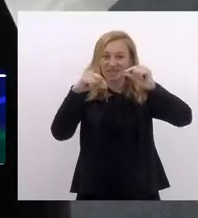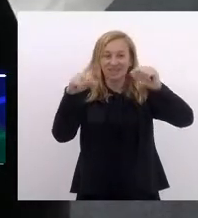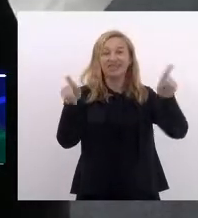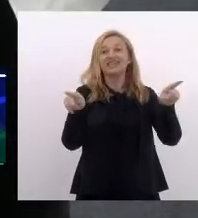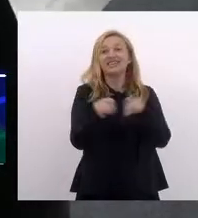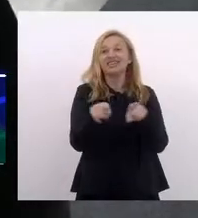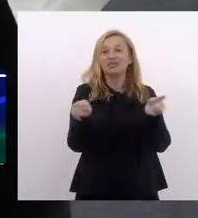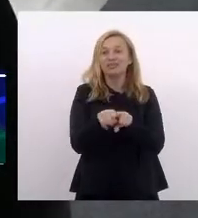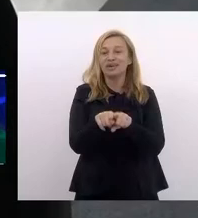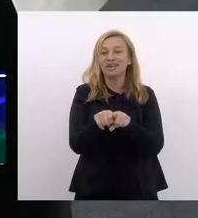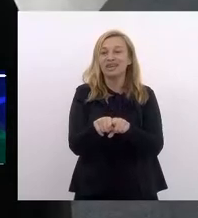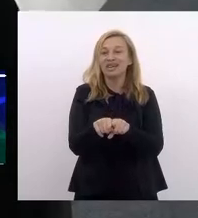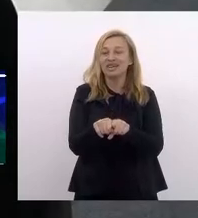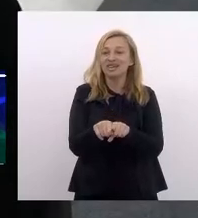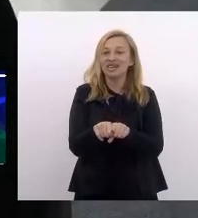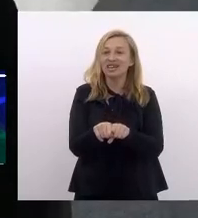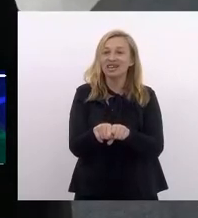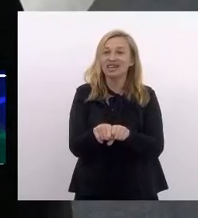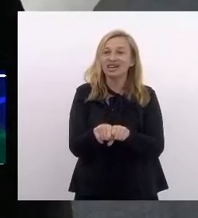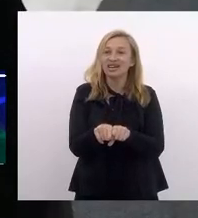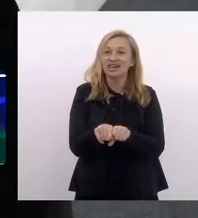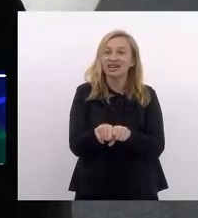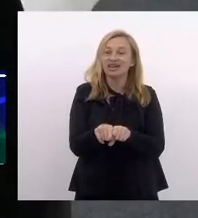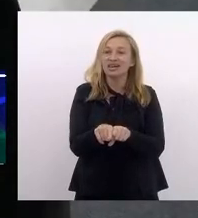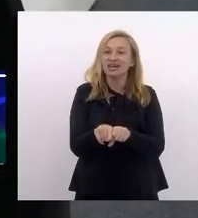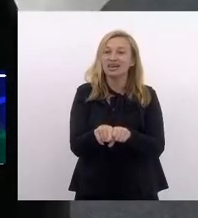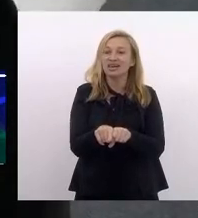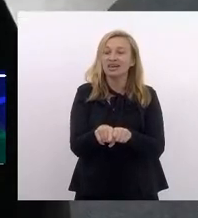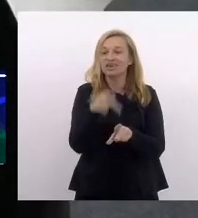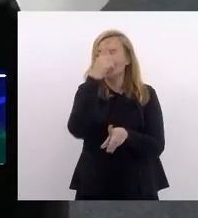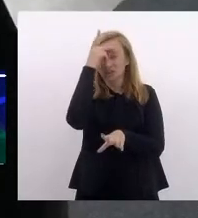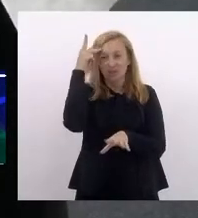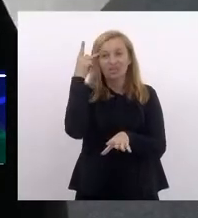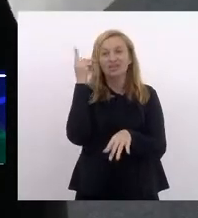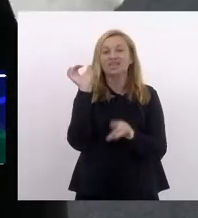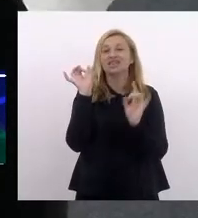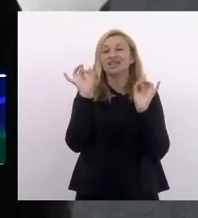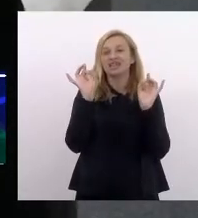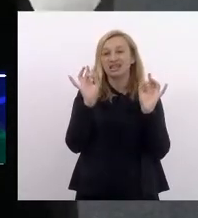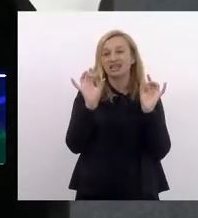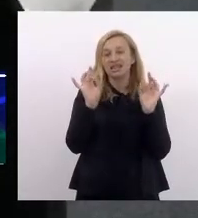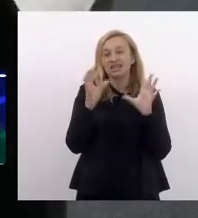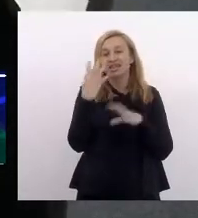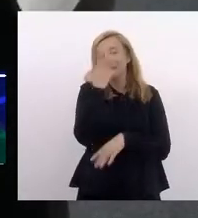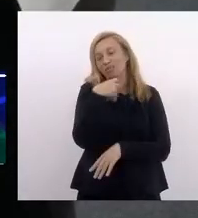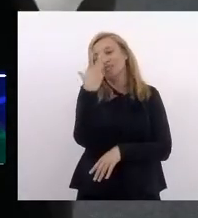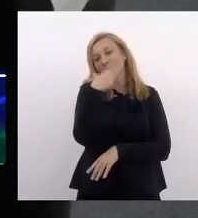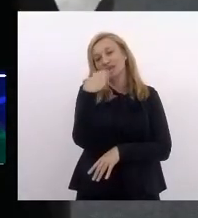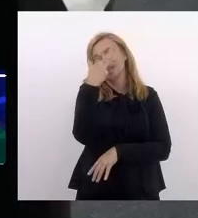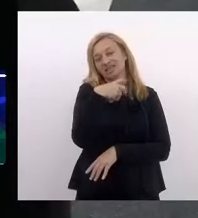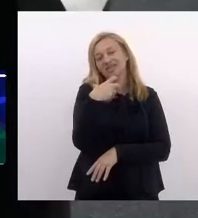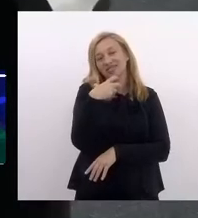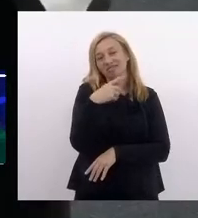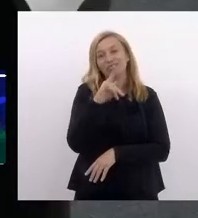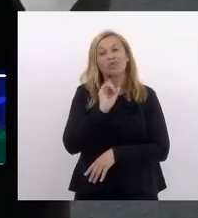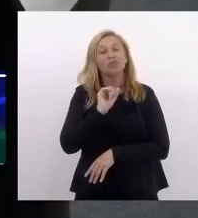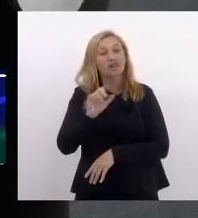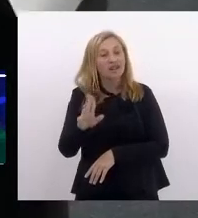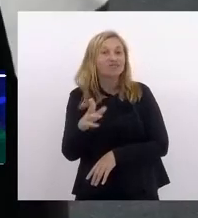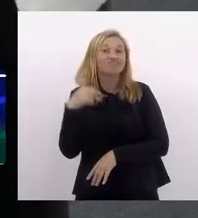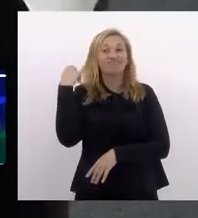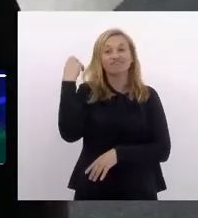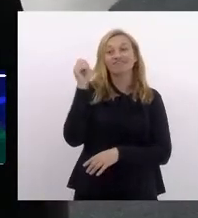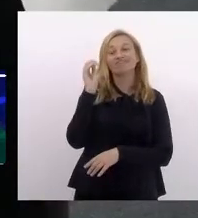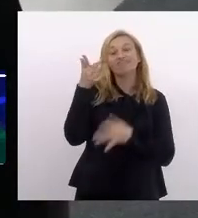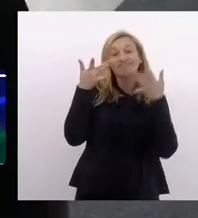é chamada as pessoas que são muito notórias, né, na música popular brasileira, no teatro,